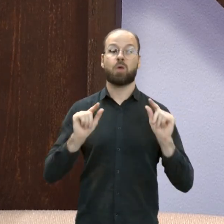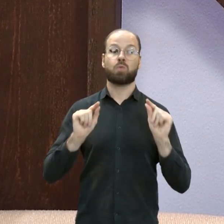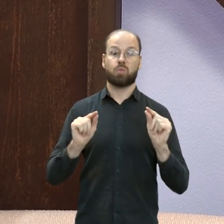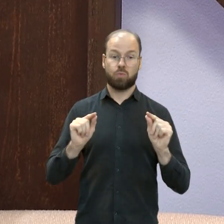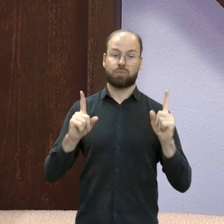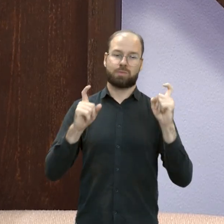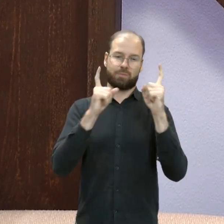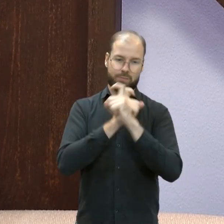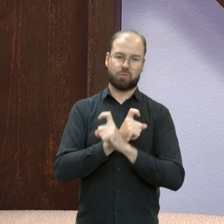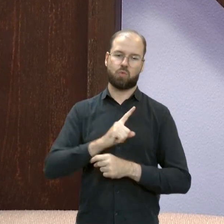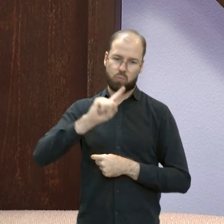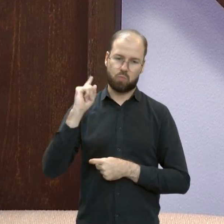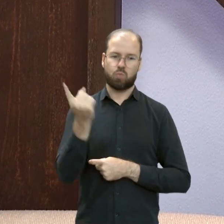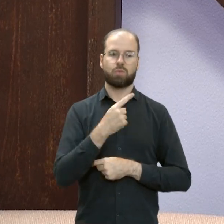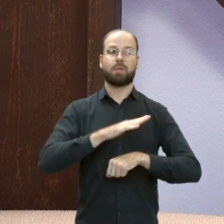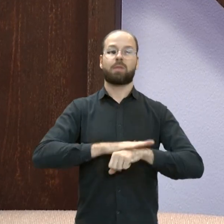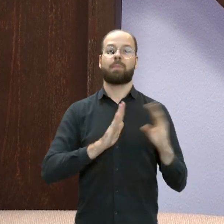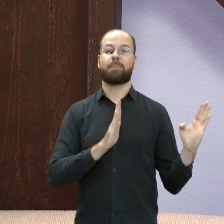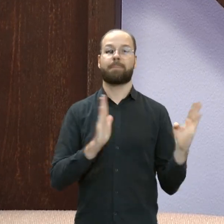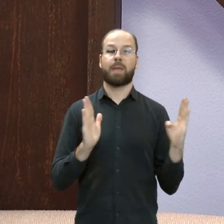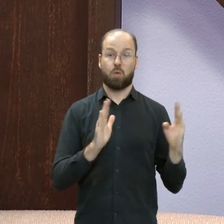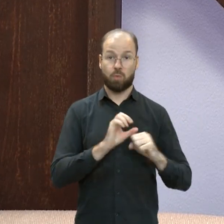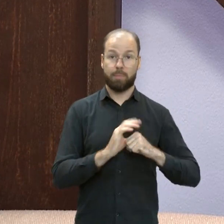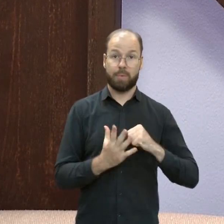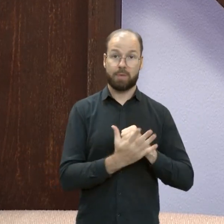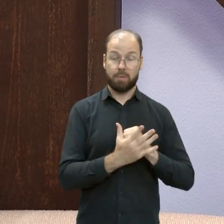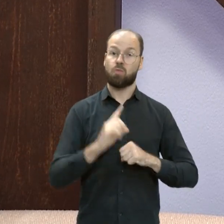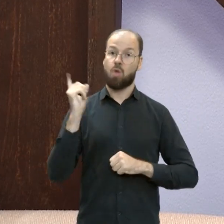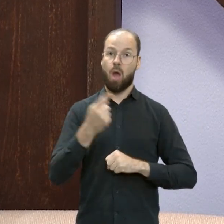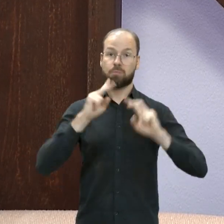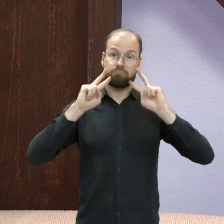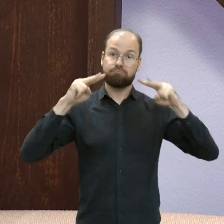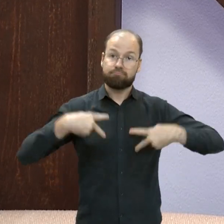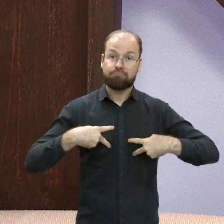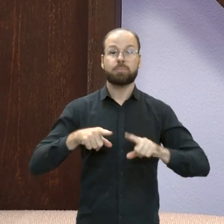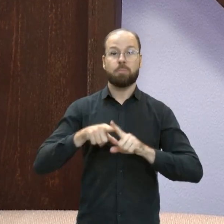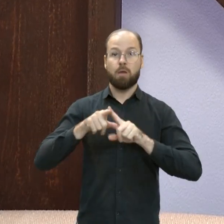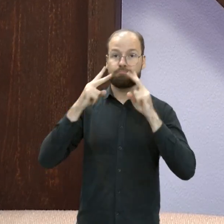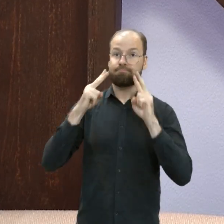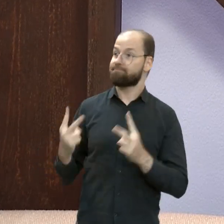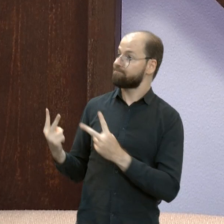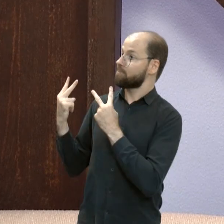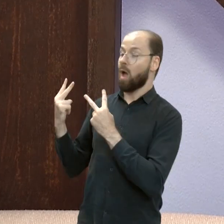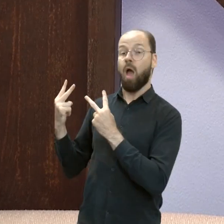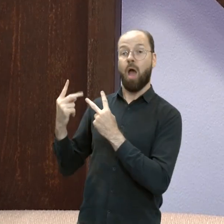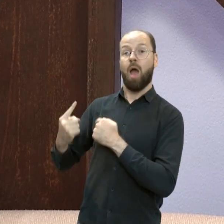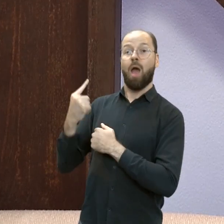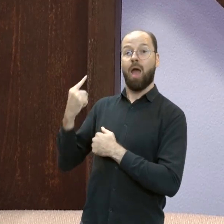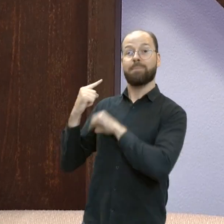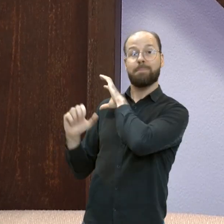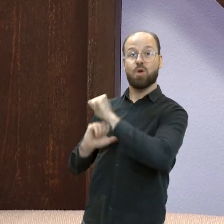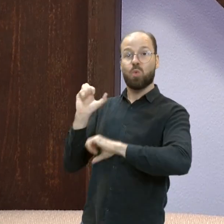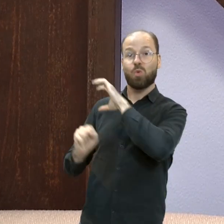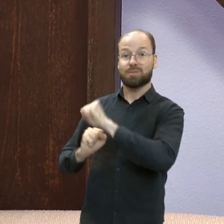muito difícil para todas nós, na pandemia, e olhando para dentro, e olhando para trás e buscando na Leodegária, né, vendo